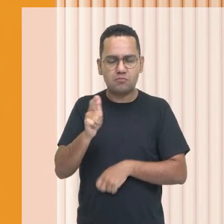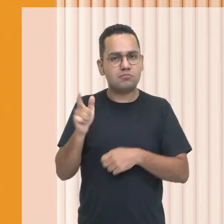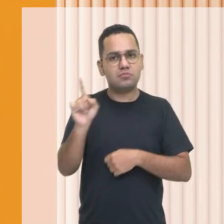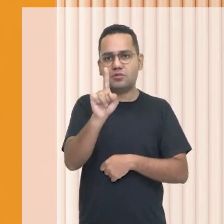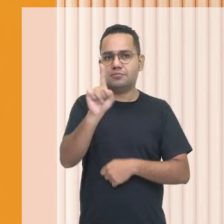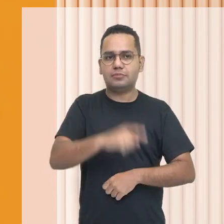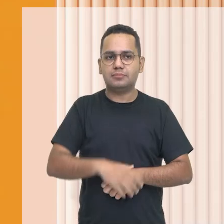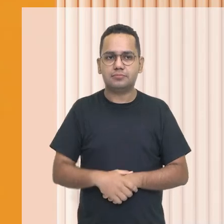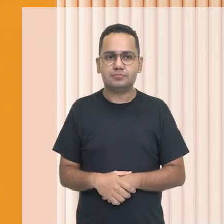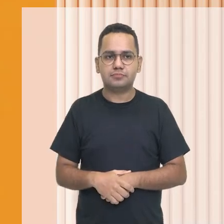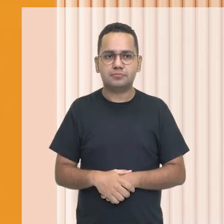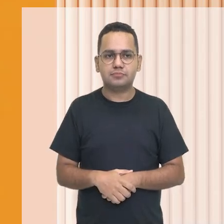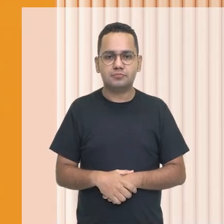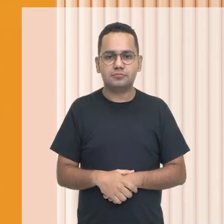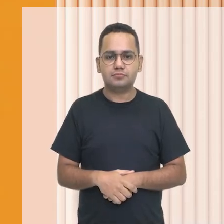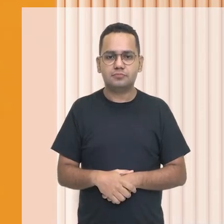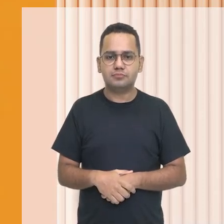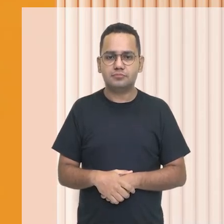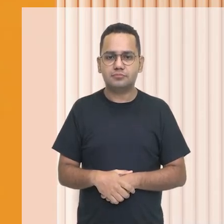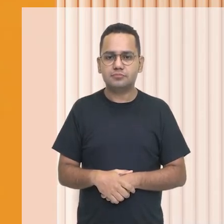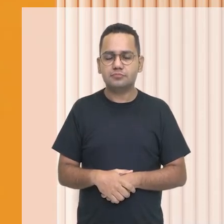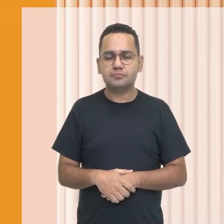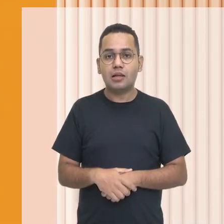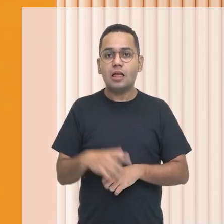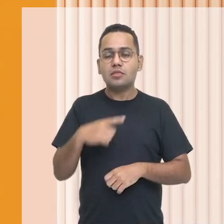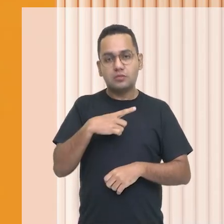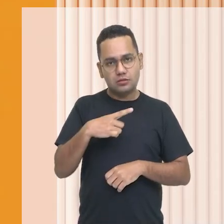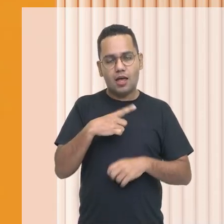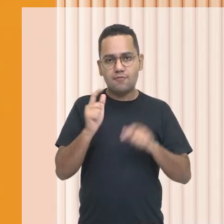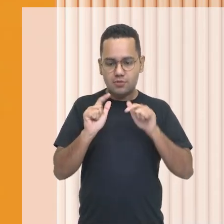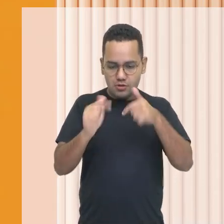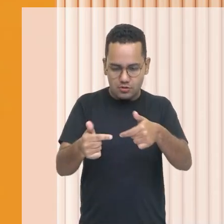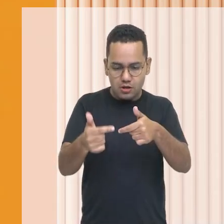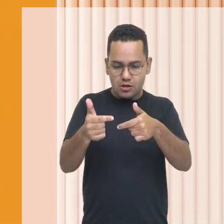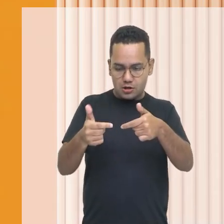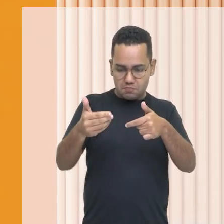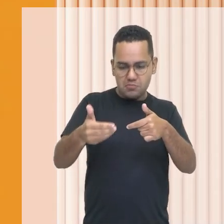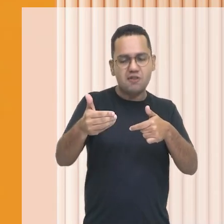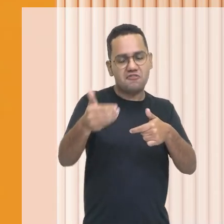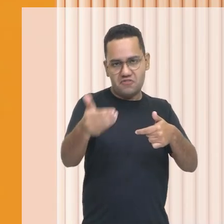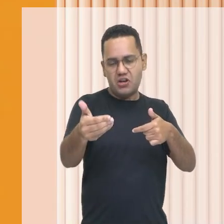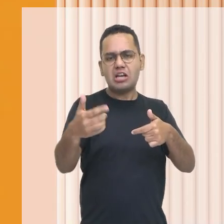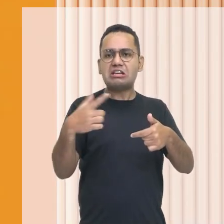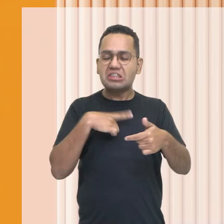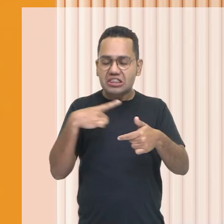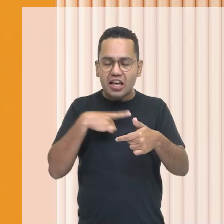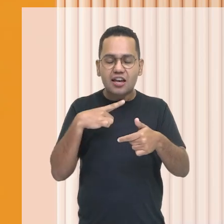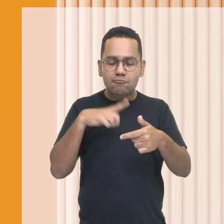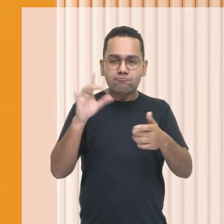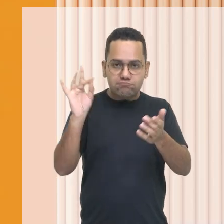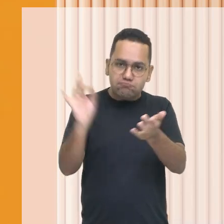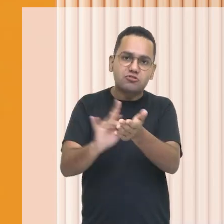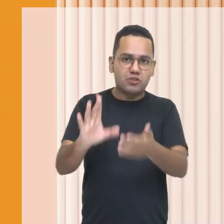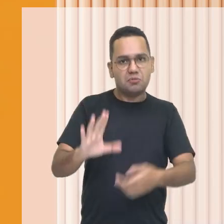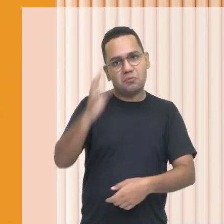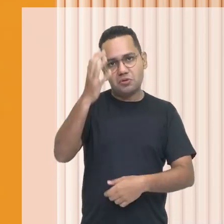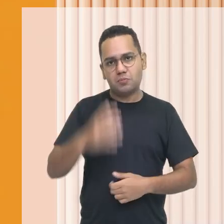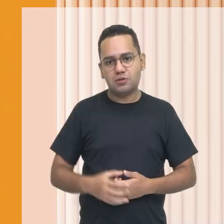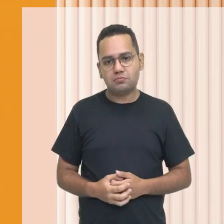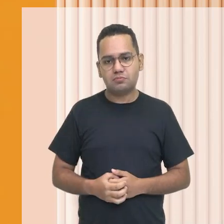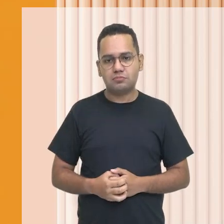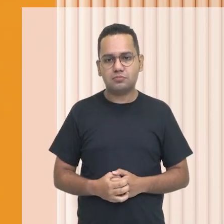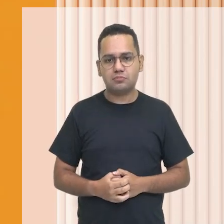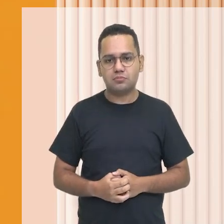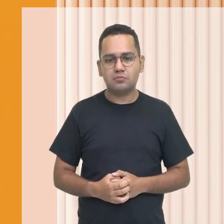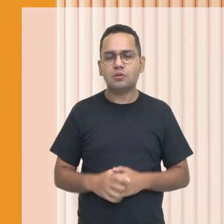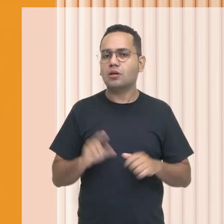deixou um legado, né, e que vai logo refletir, principalmente, né, no marco do quê? Do final